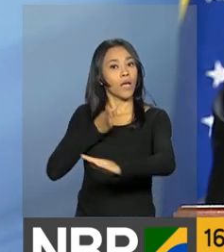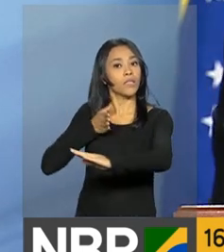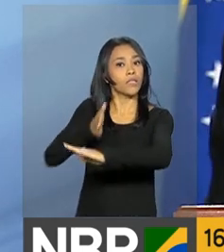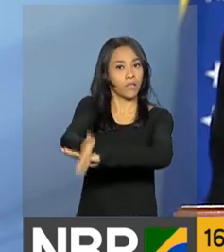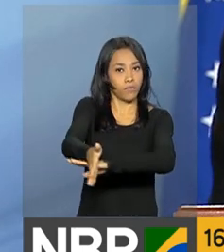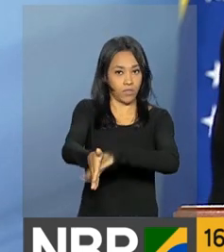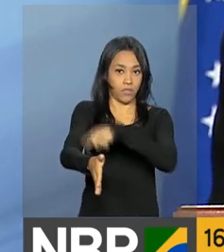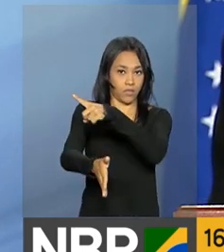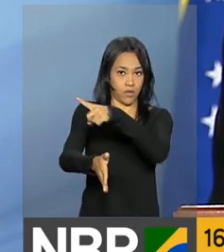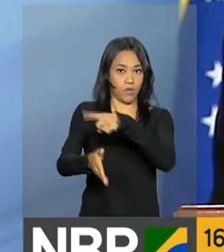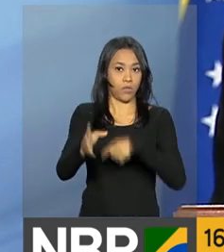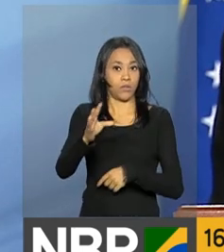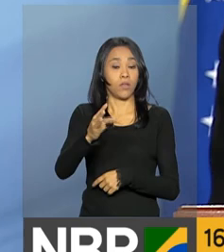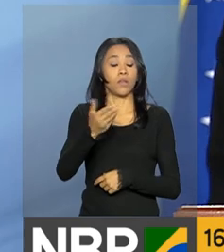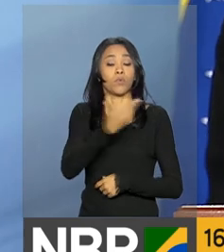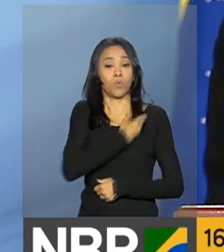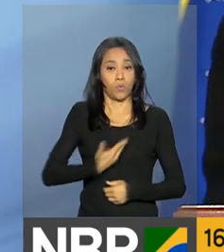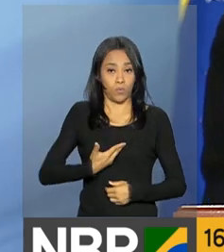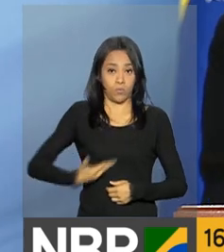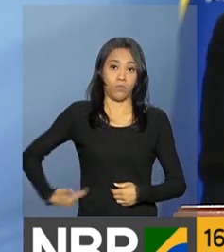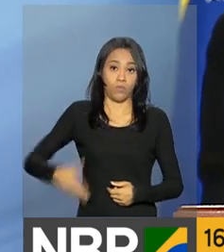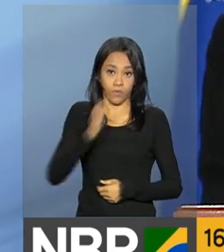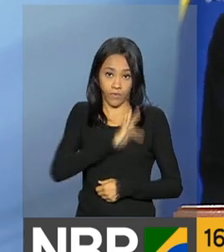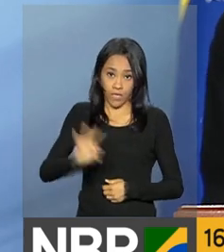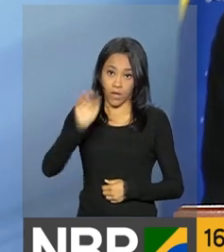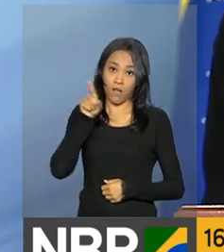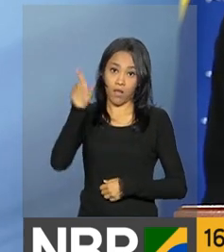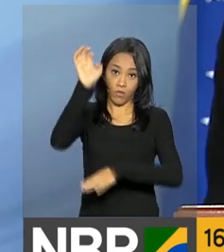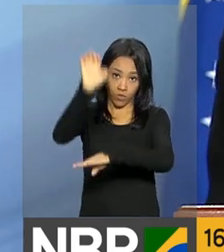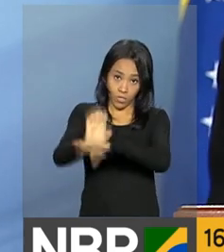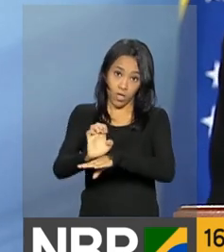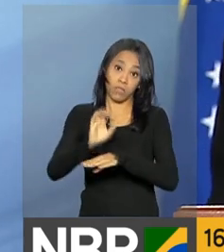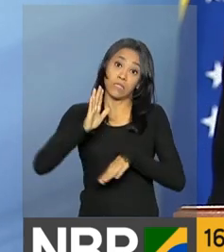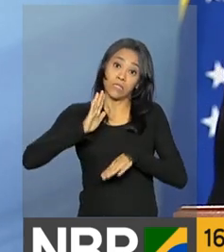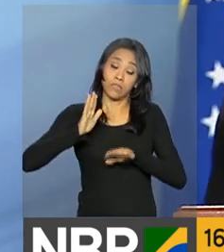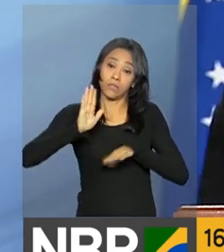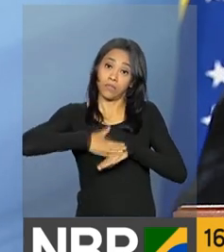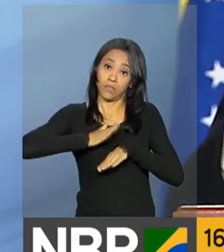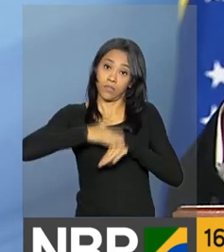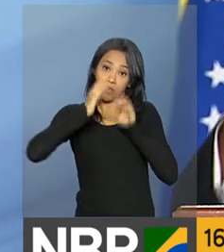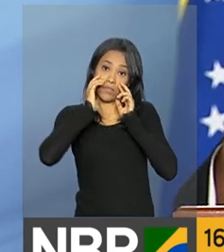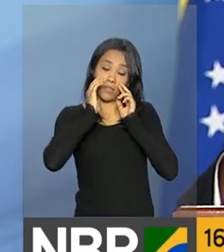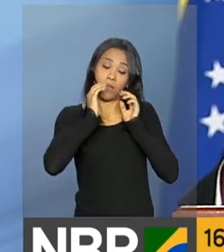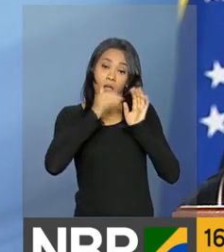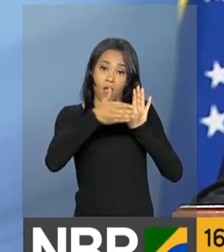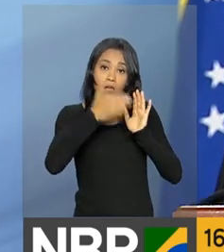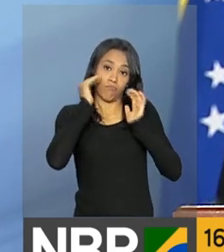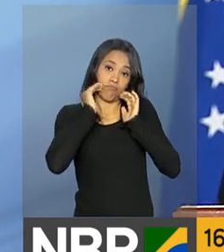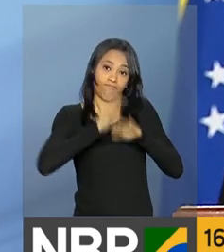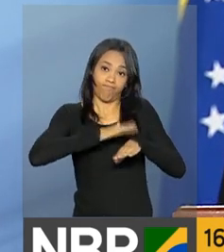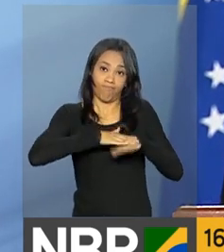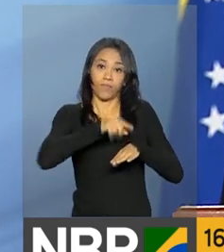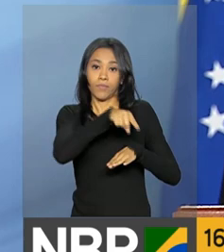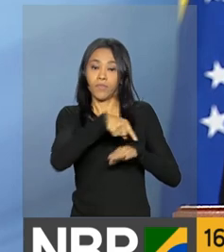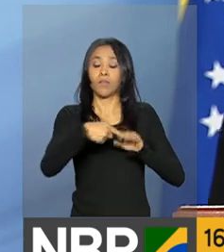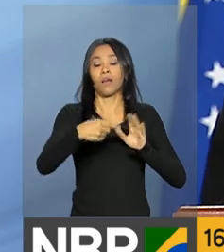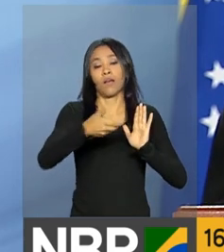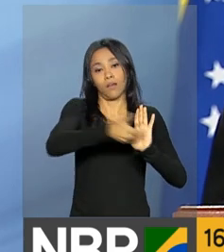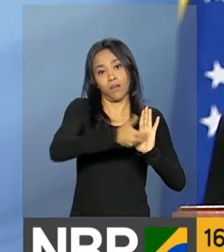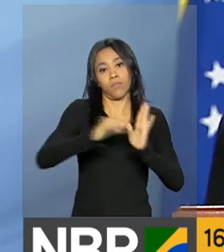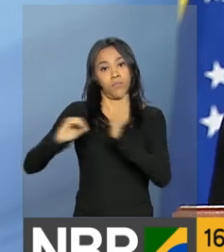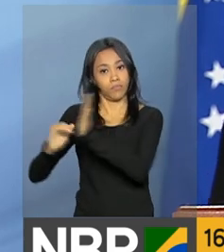se verifique, segundo os critérios das casas legislativas, que há condições para a